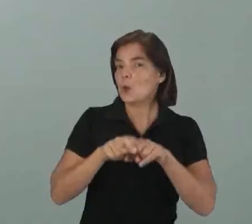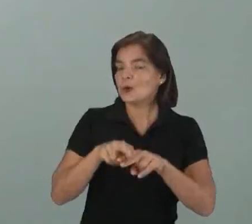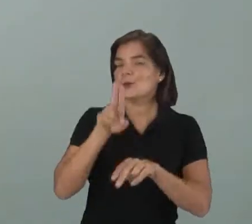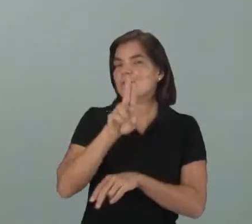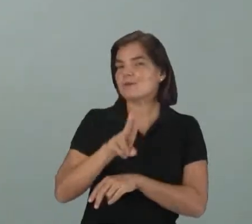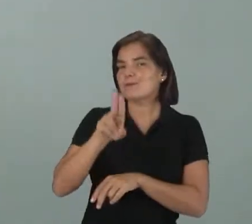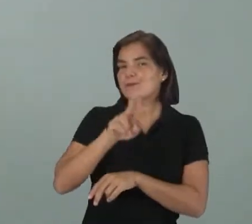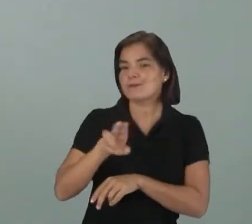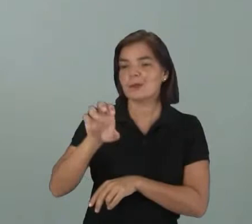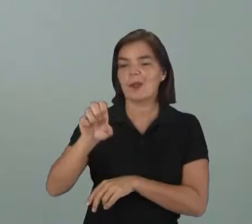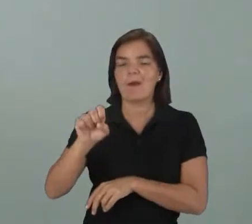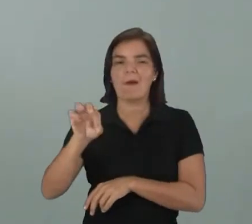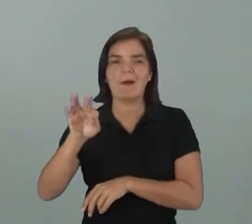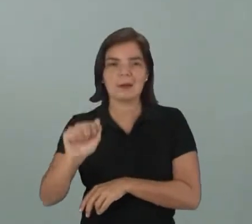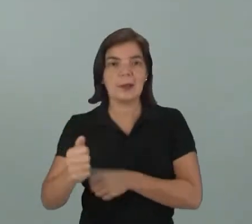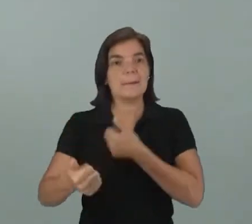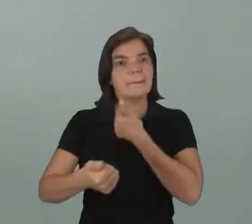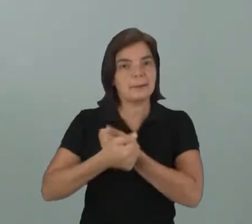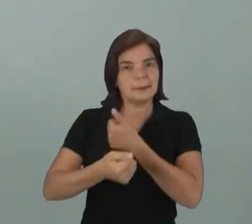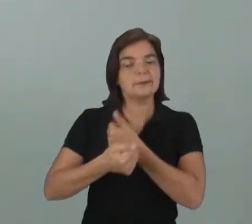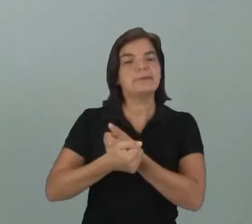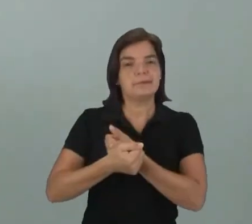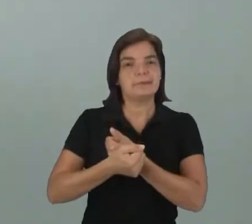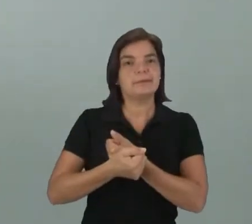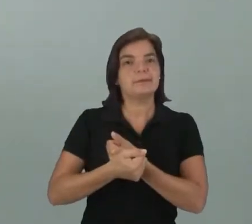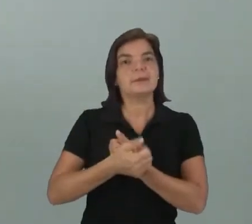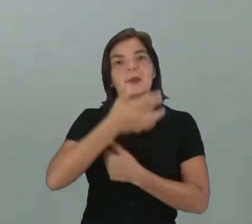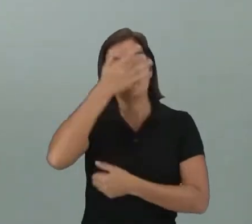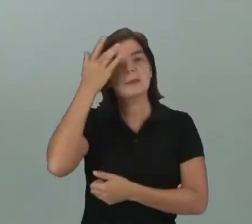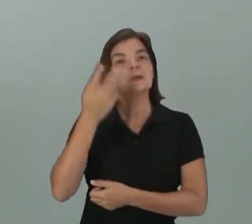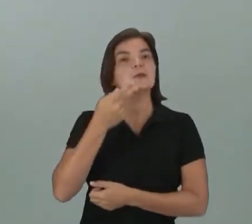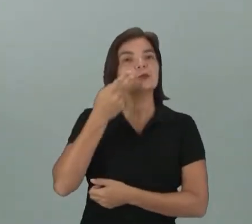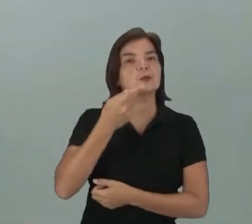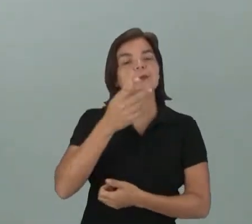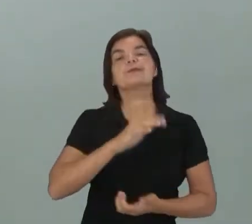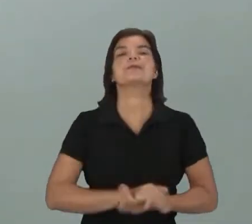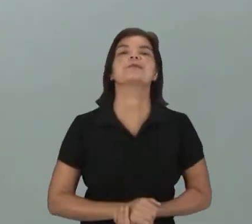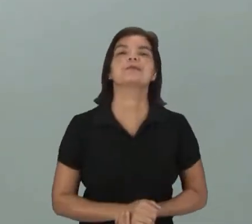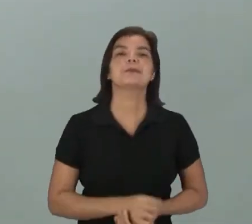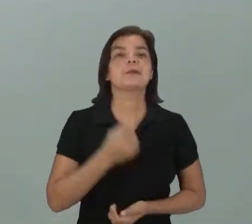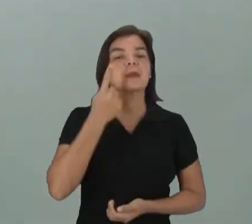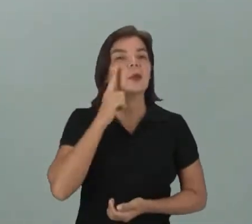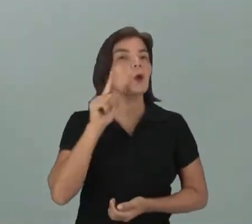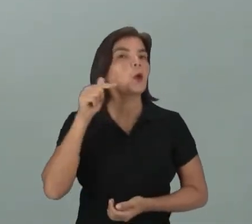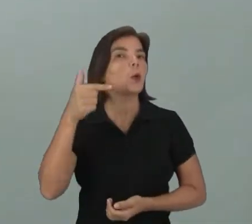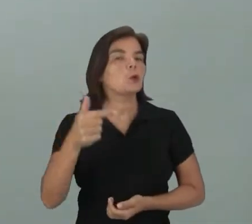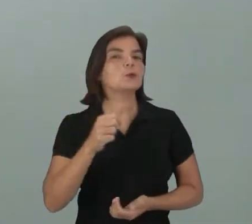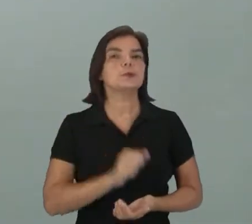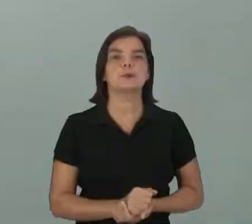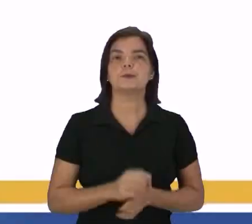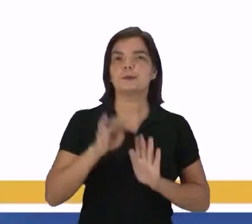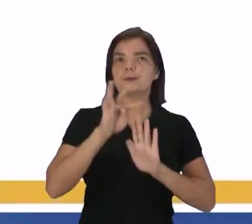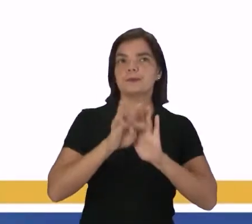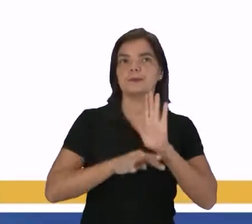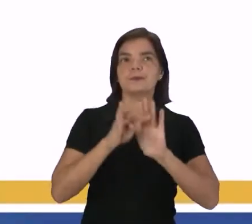que ele utilizou esta, porque está bem próxima daquele que fala. Vamos observar agora o restante do